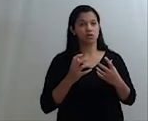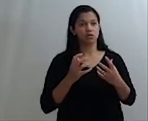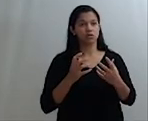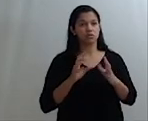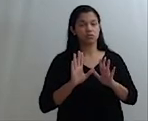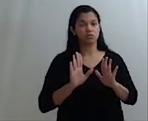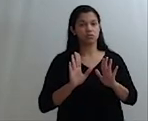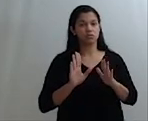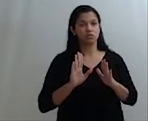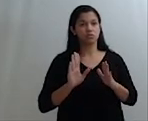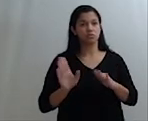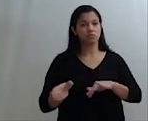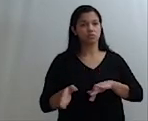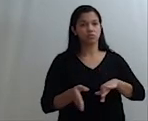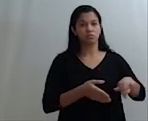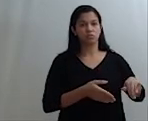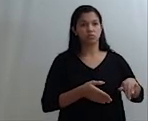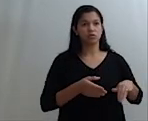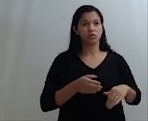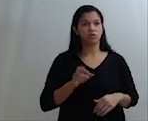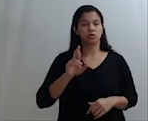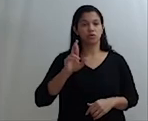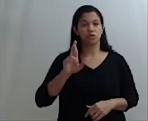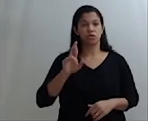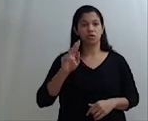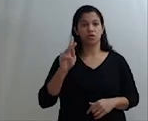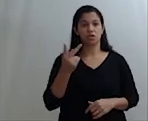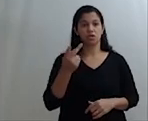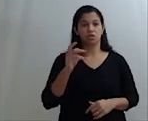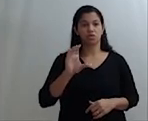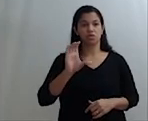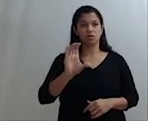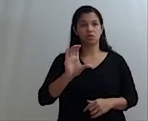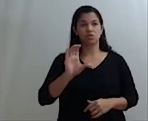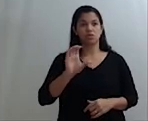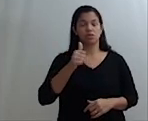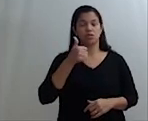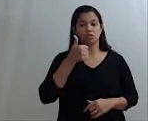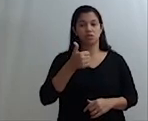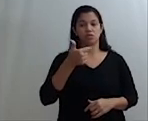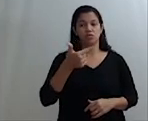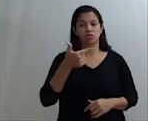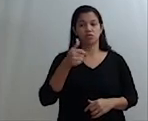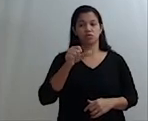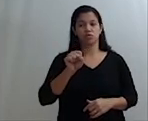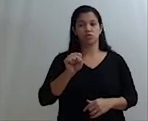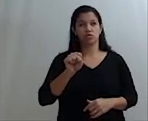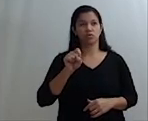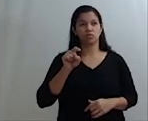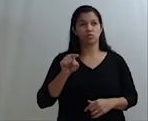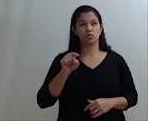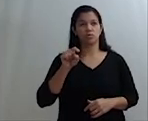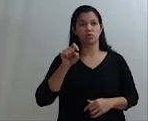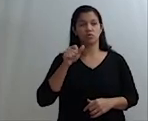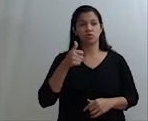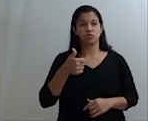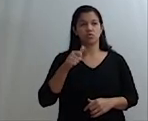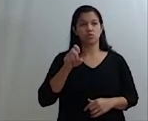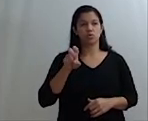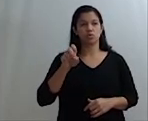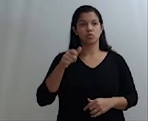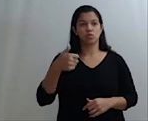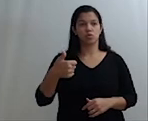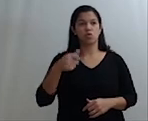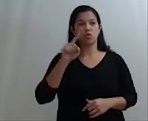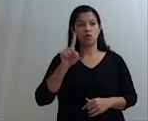o próximo rhc 12851 não tem a questão relativa à audiência de Custódia só tem